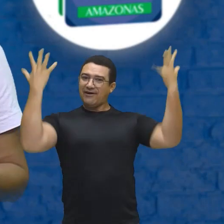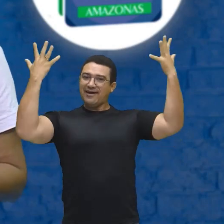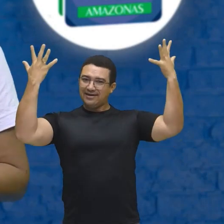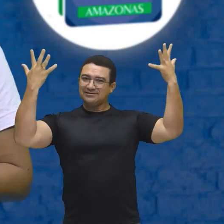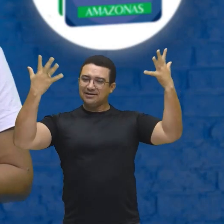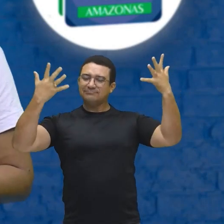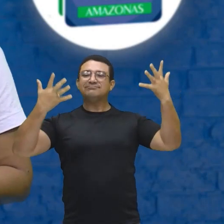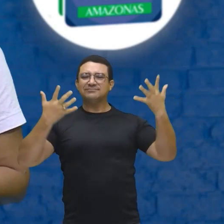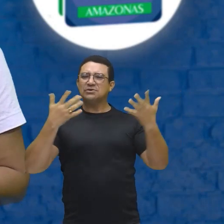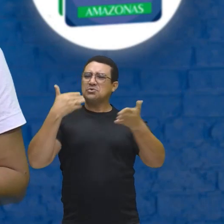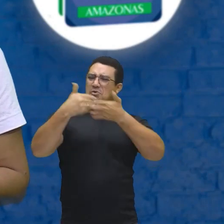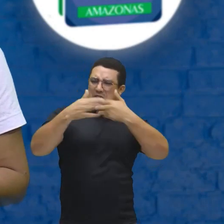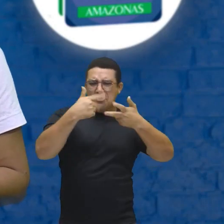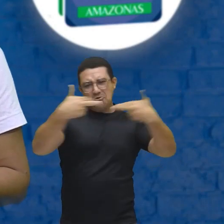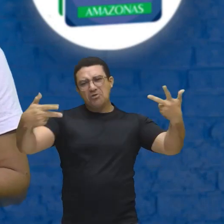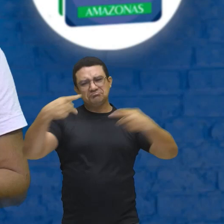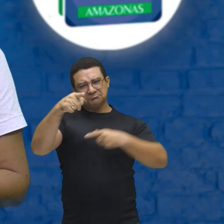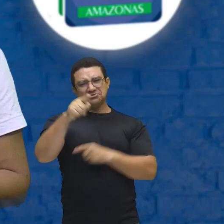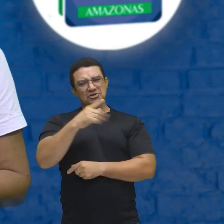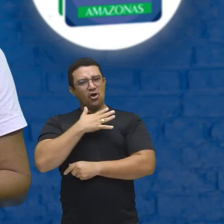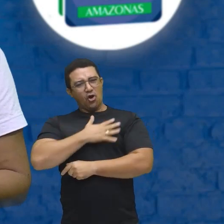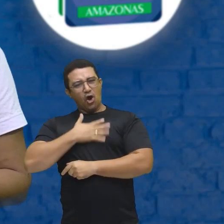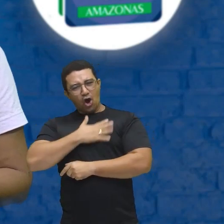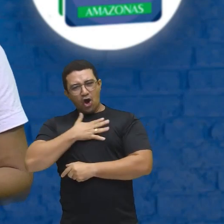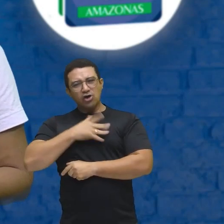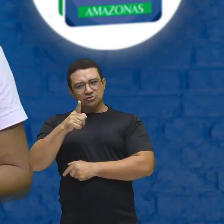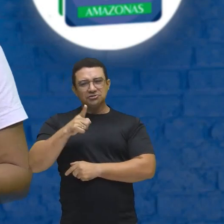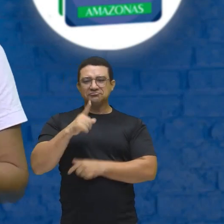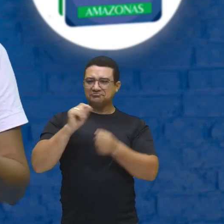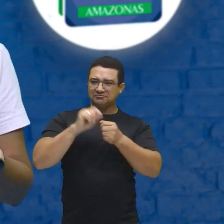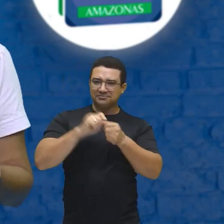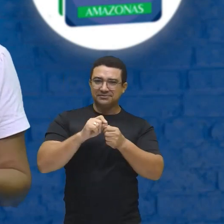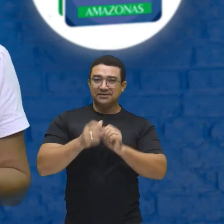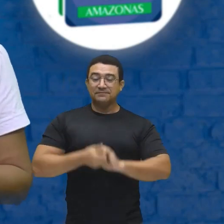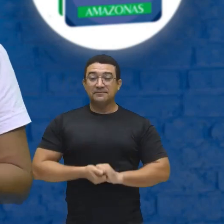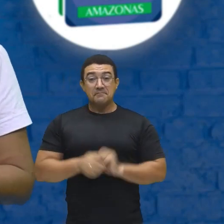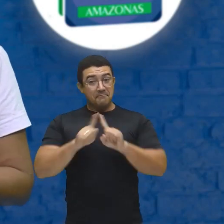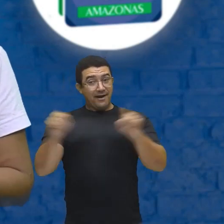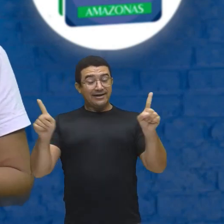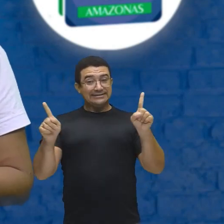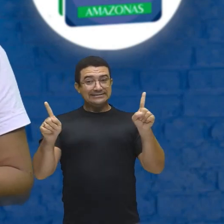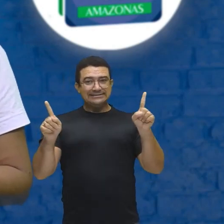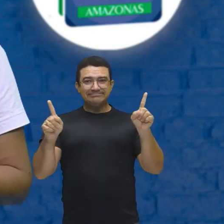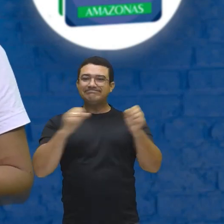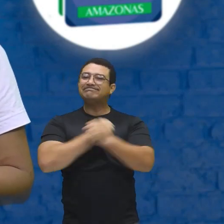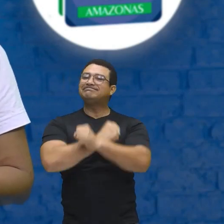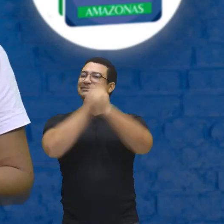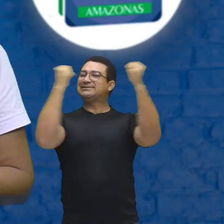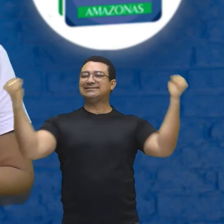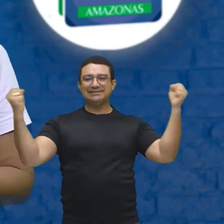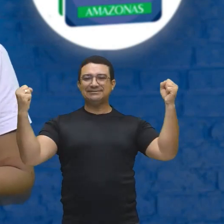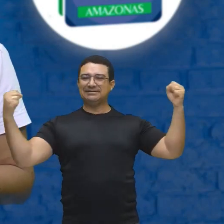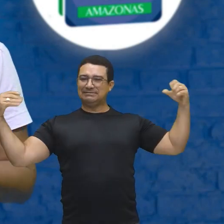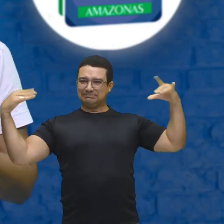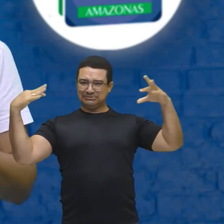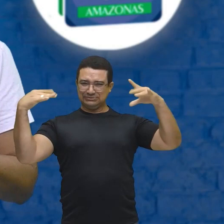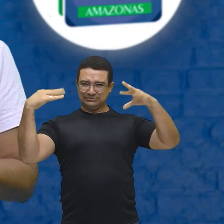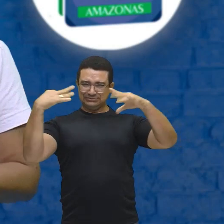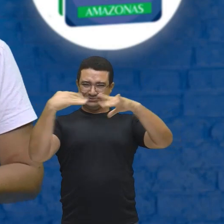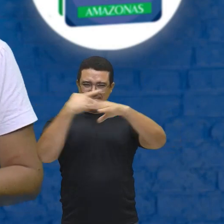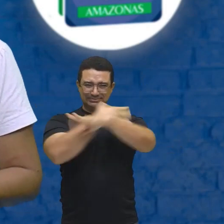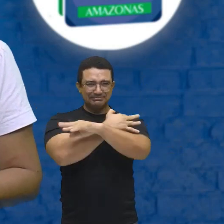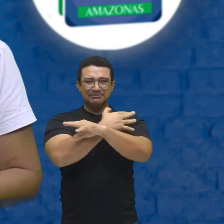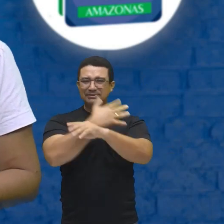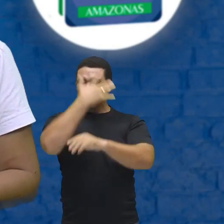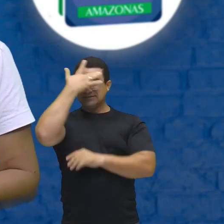carimbó, seja lá o que você gosta de dançar e de brincar. Mas, como nós não podemos estar aglomerados nesse sentido, o programa